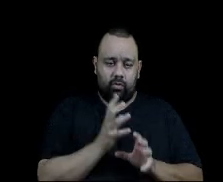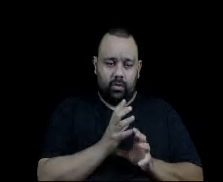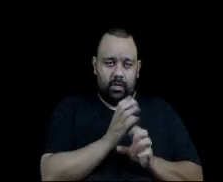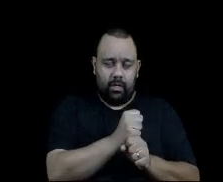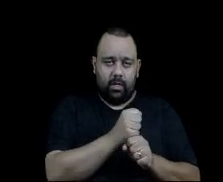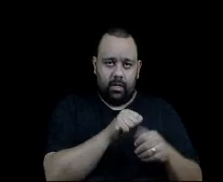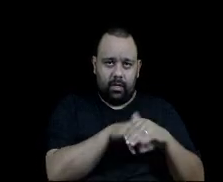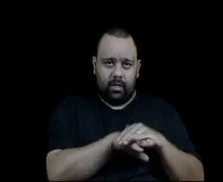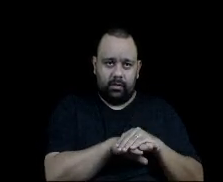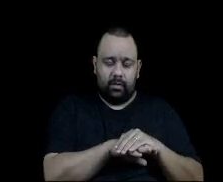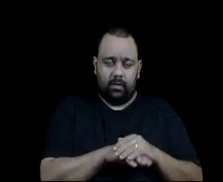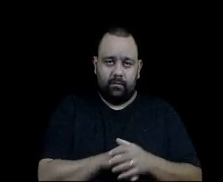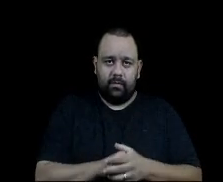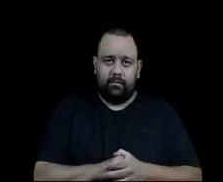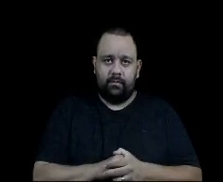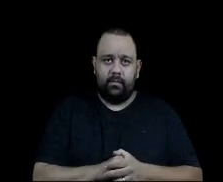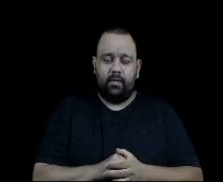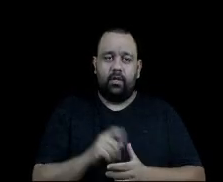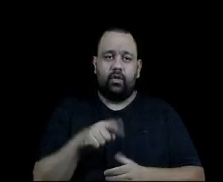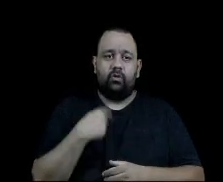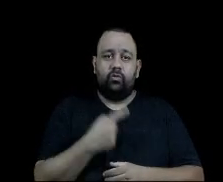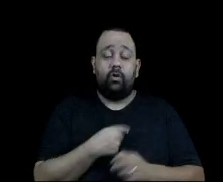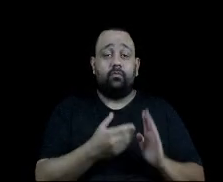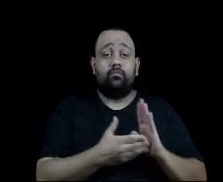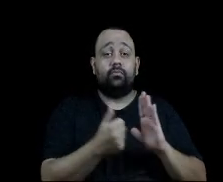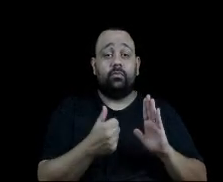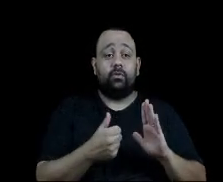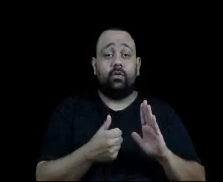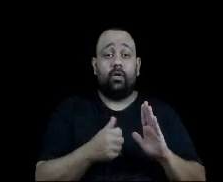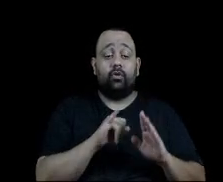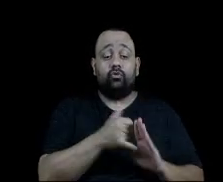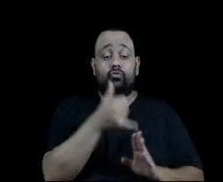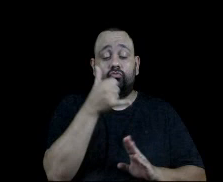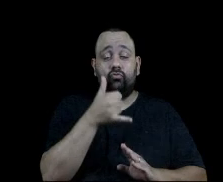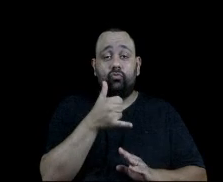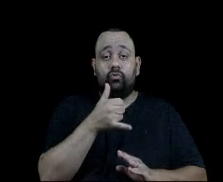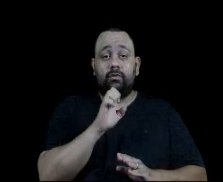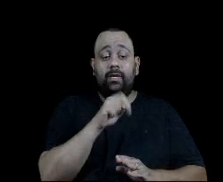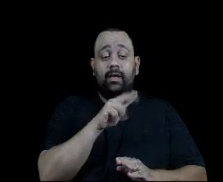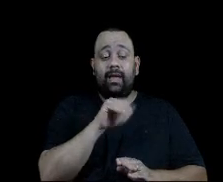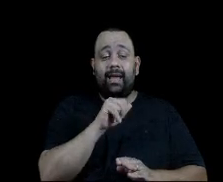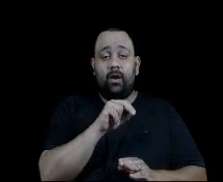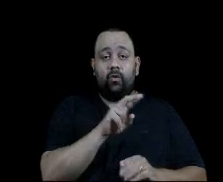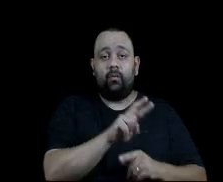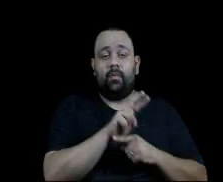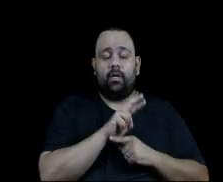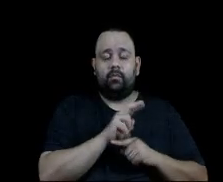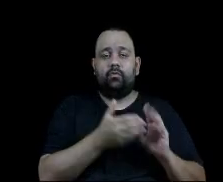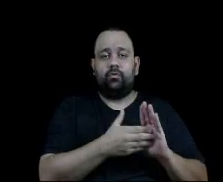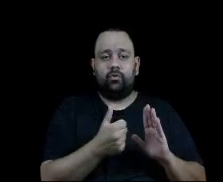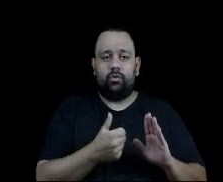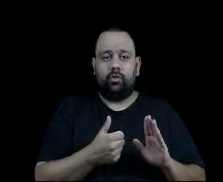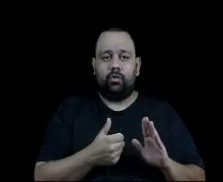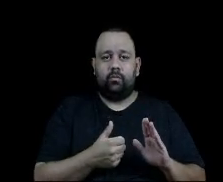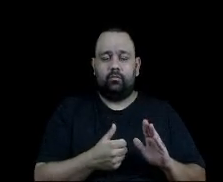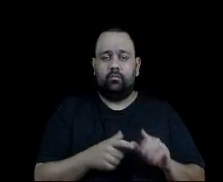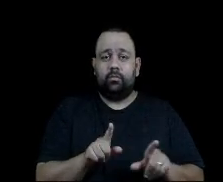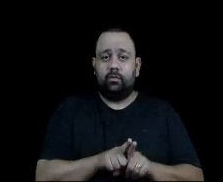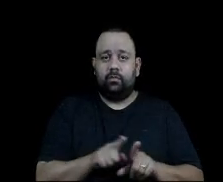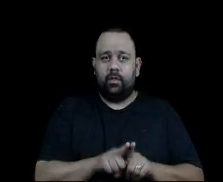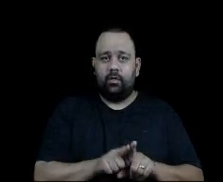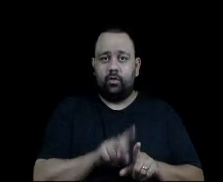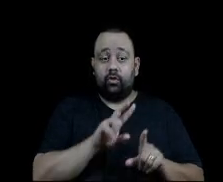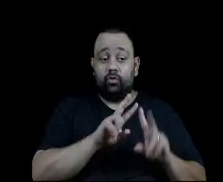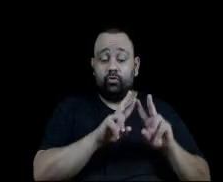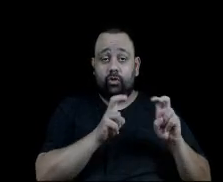a reserva de contingenciamento. E a gente retira disso juros e encargos da dívida, dos empréstimos, e